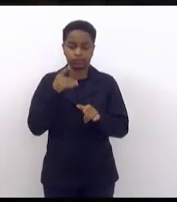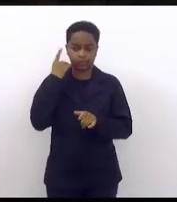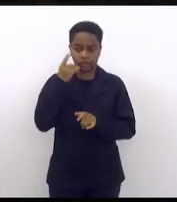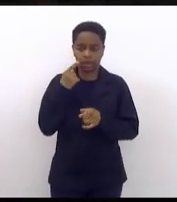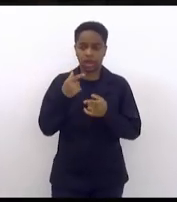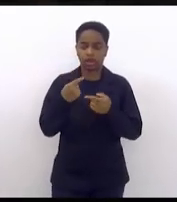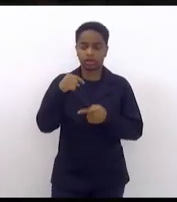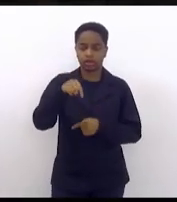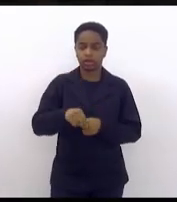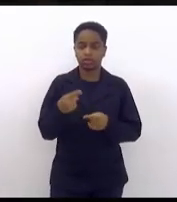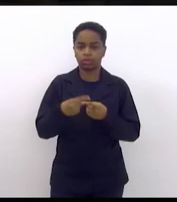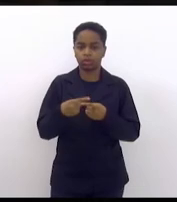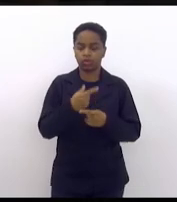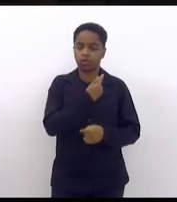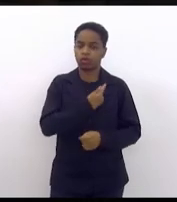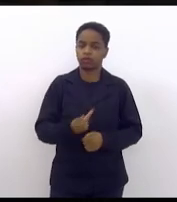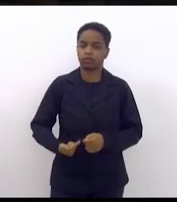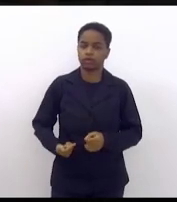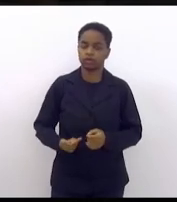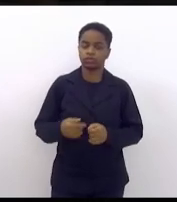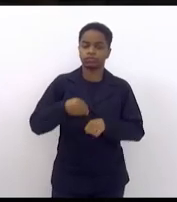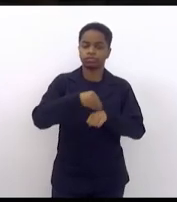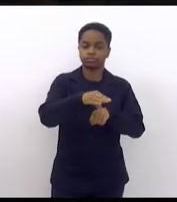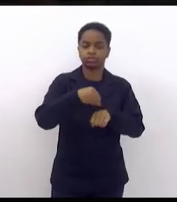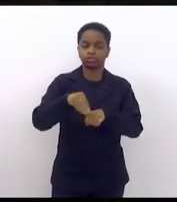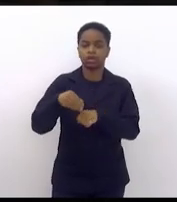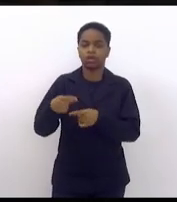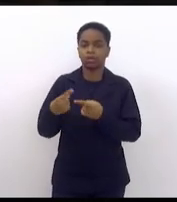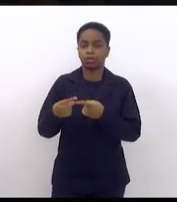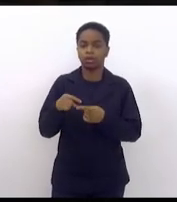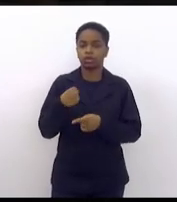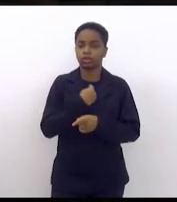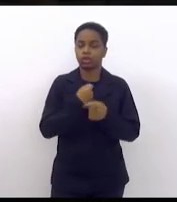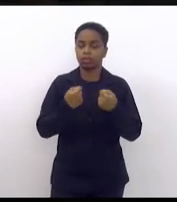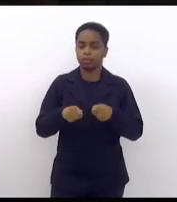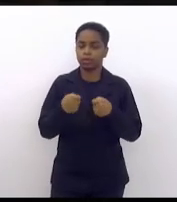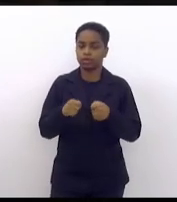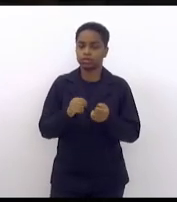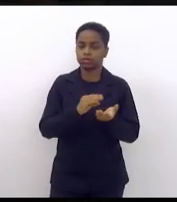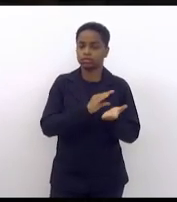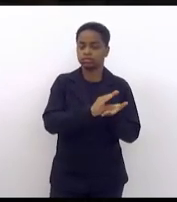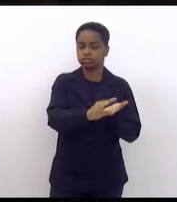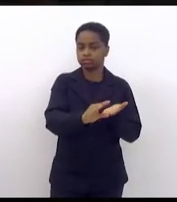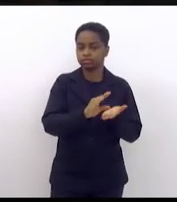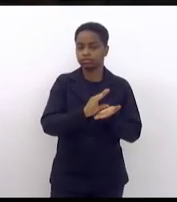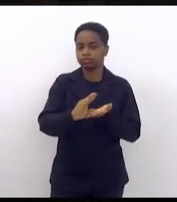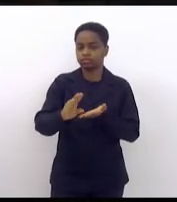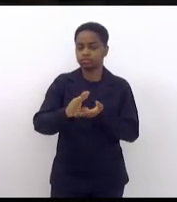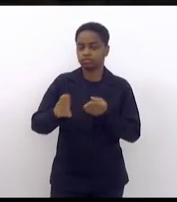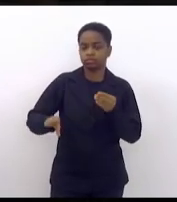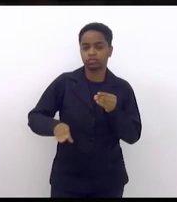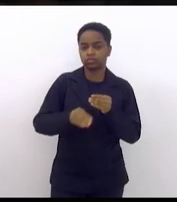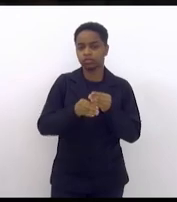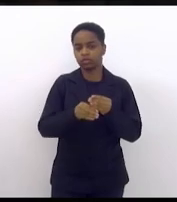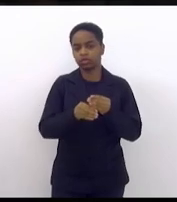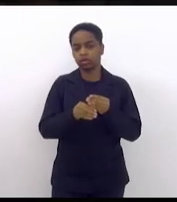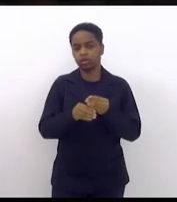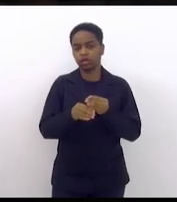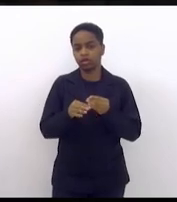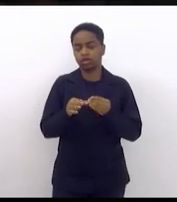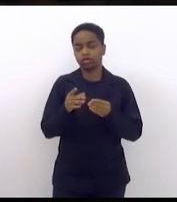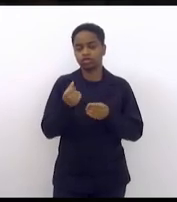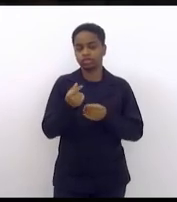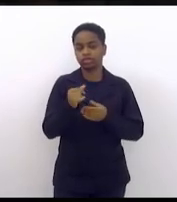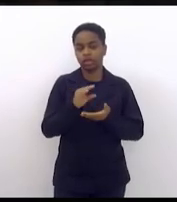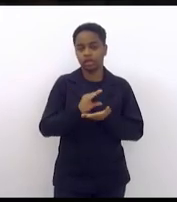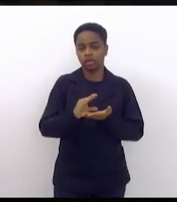governador para que nós recompuséssemos os fundos previstos para a alocação de recursos